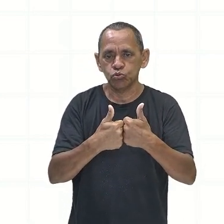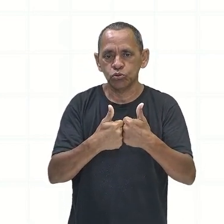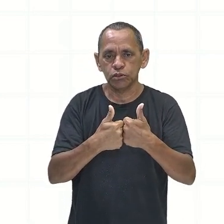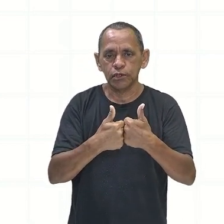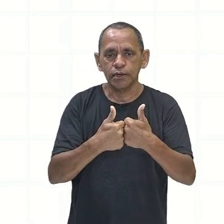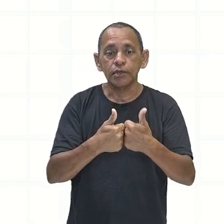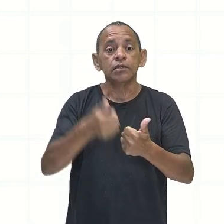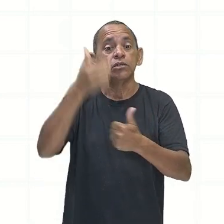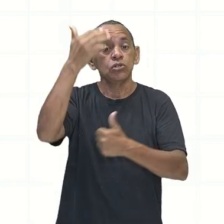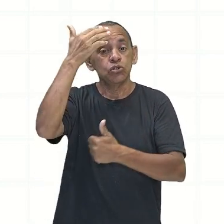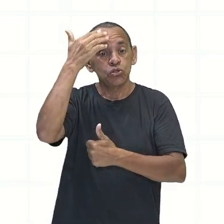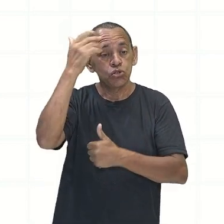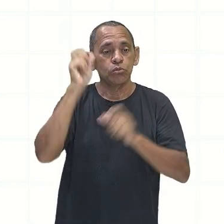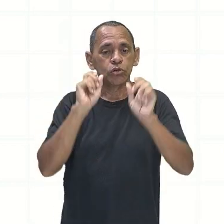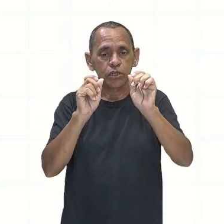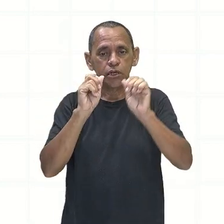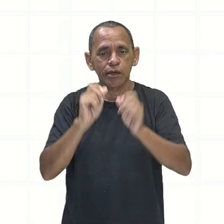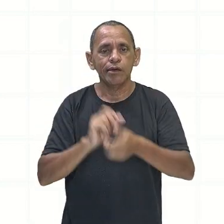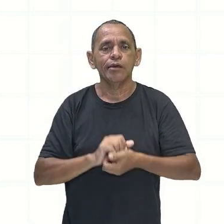chateada aqui, né?